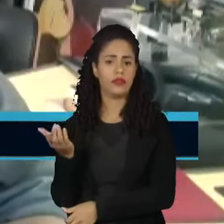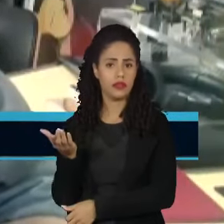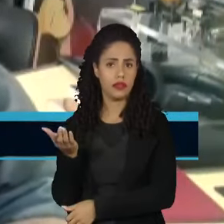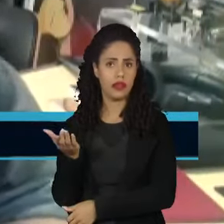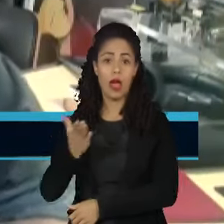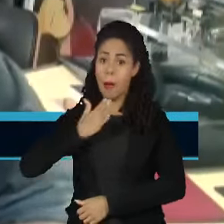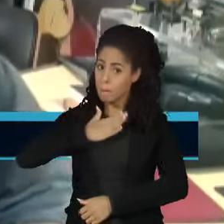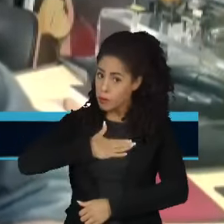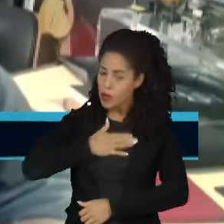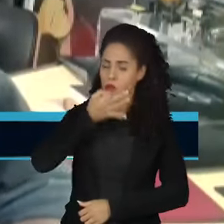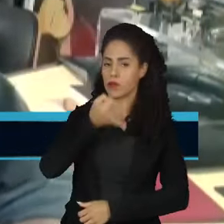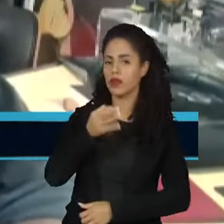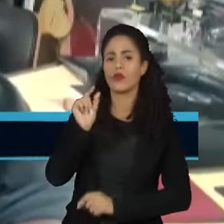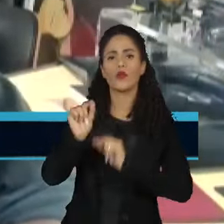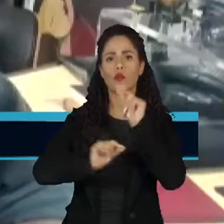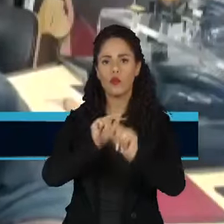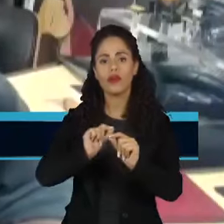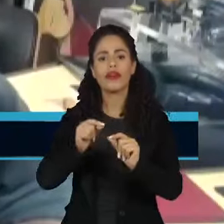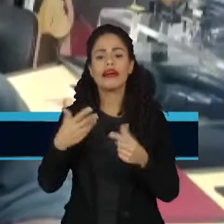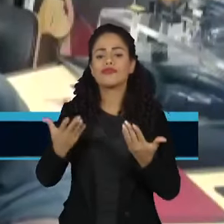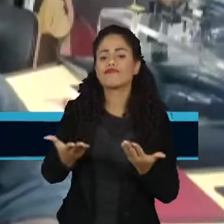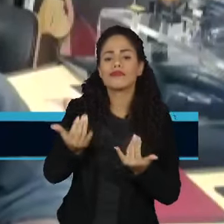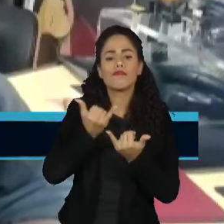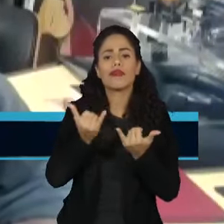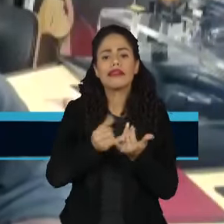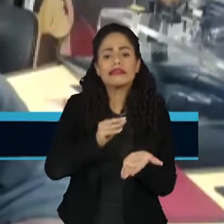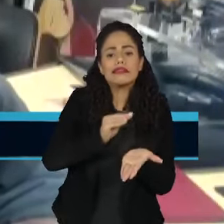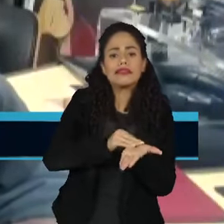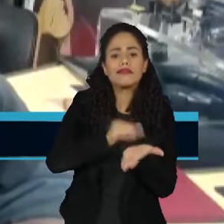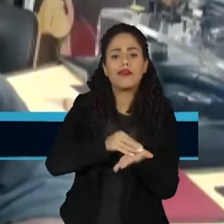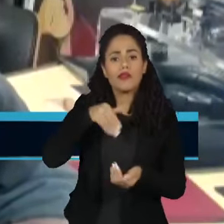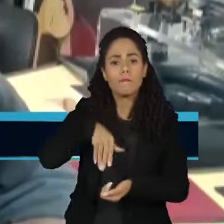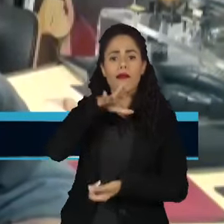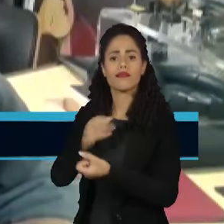meu ver, tem faltado gestos